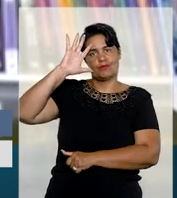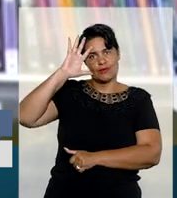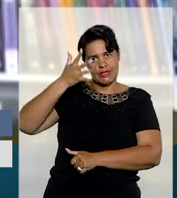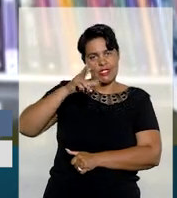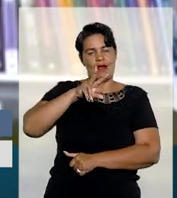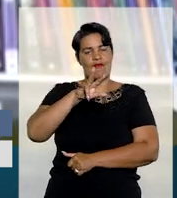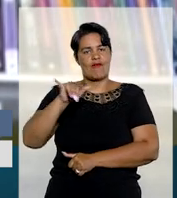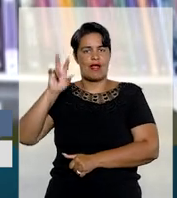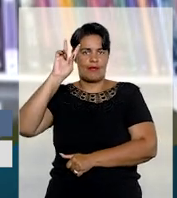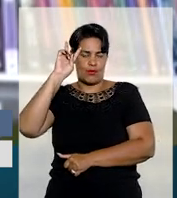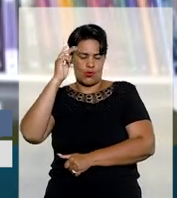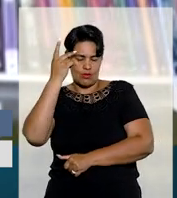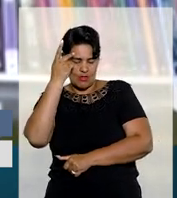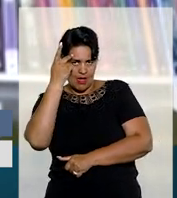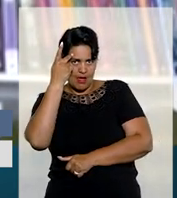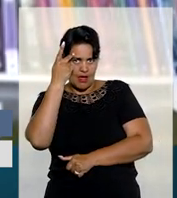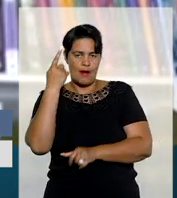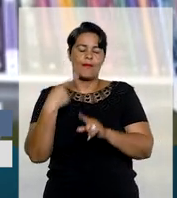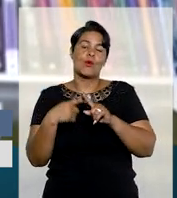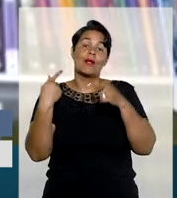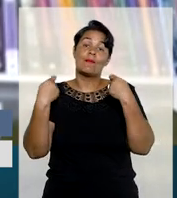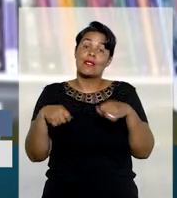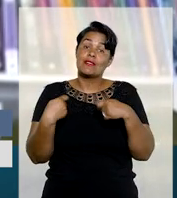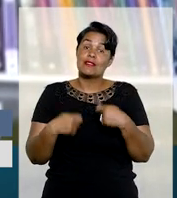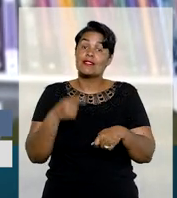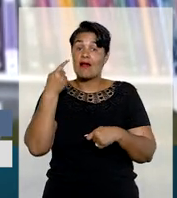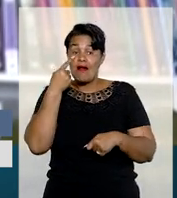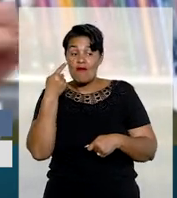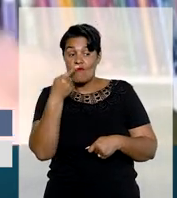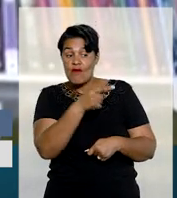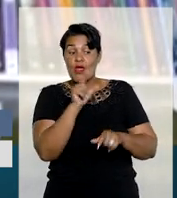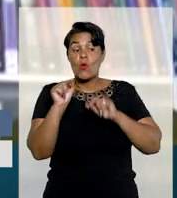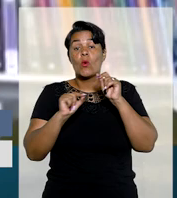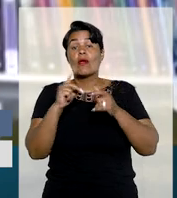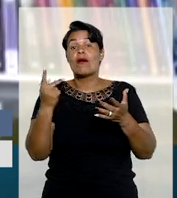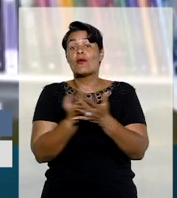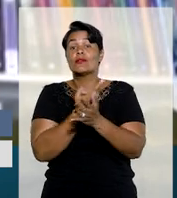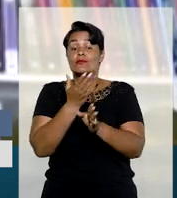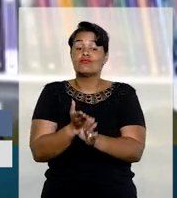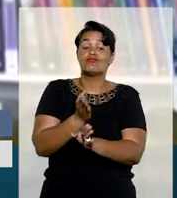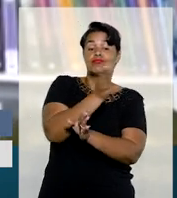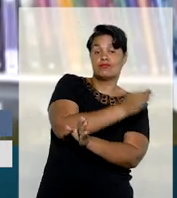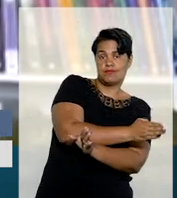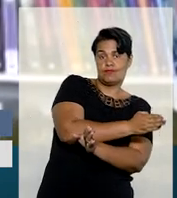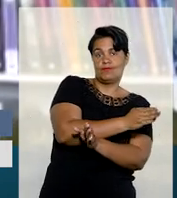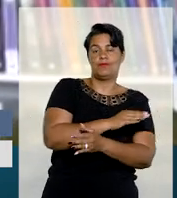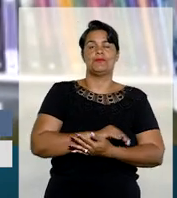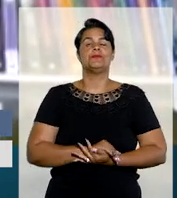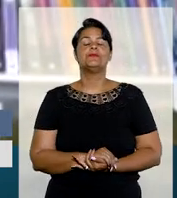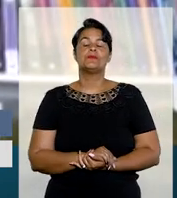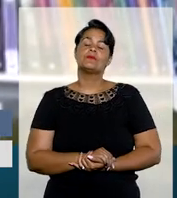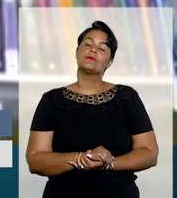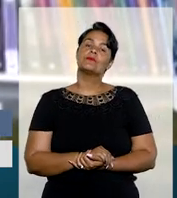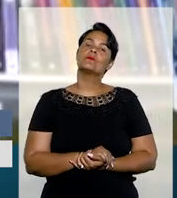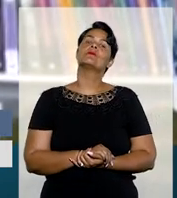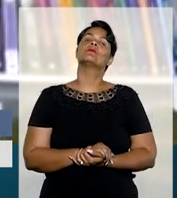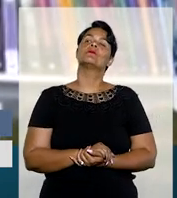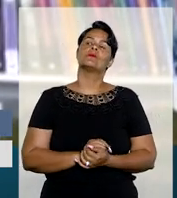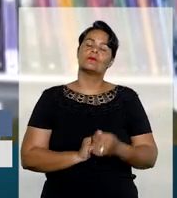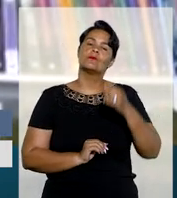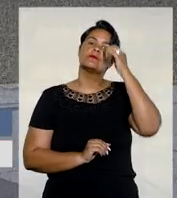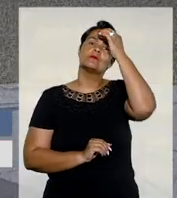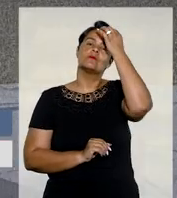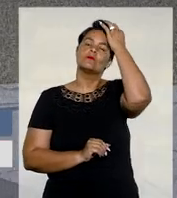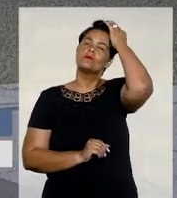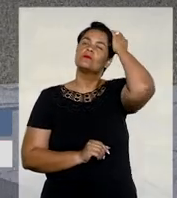infringentes, quando essa modificação decorre da correção do vício apontado nos embargos de declaração, ok?